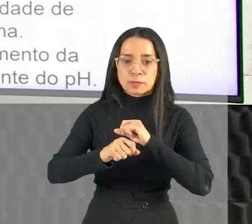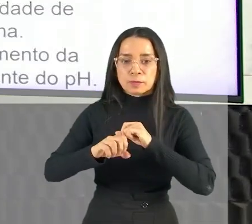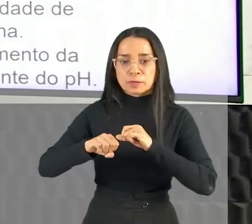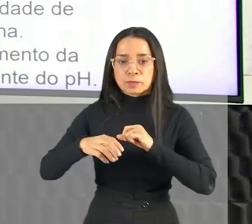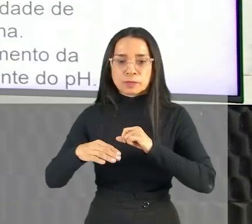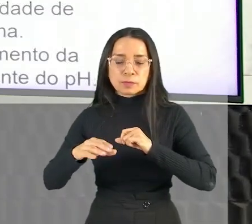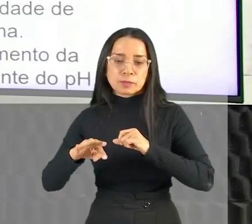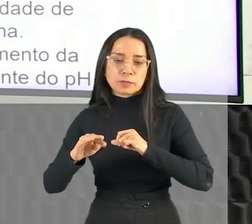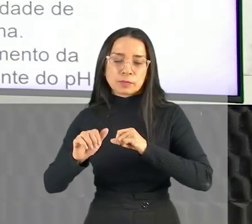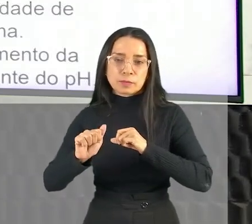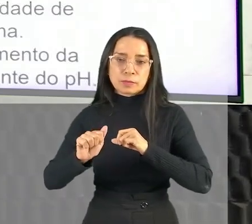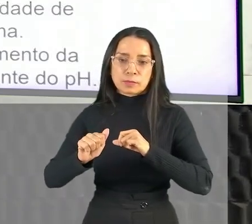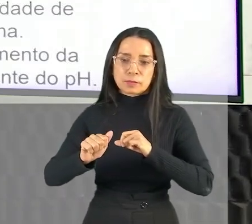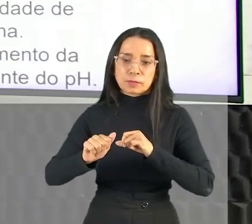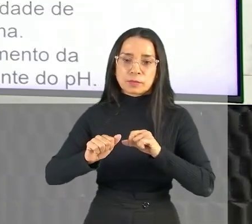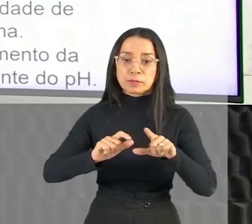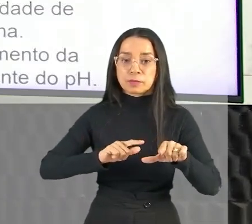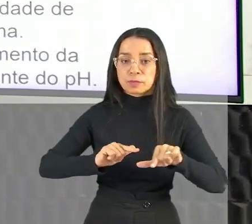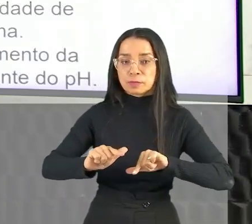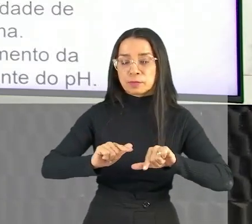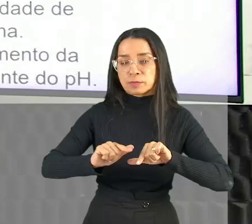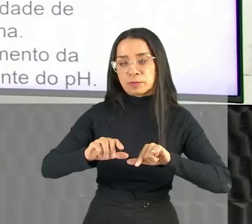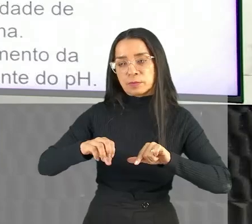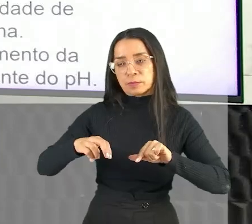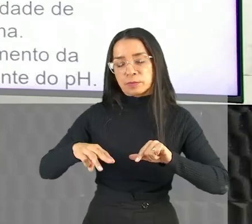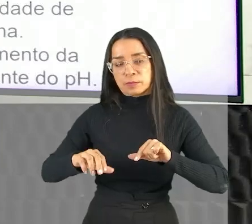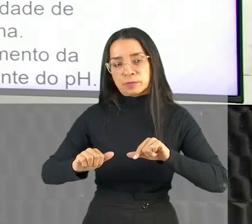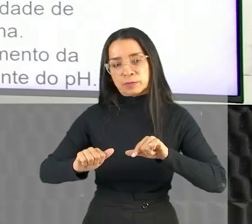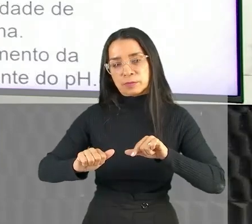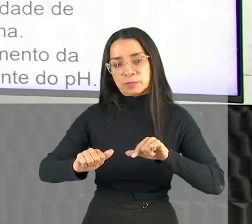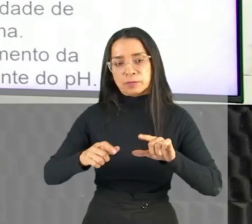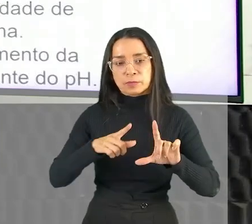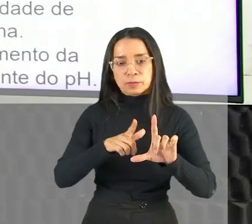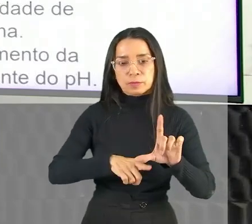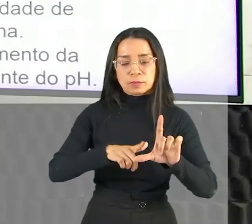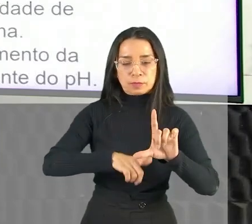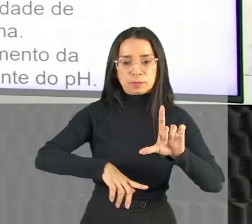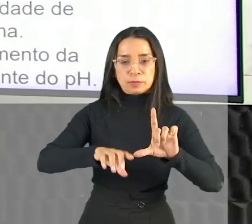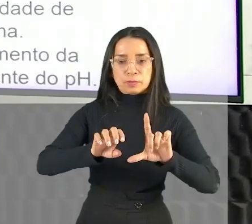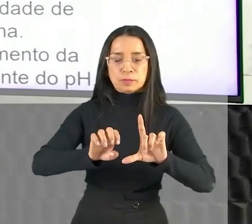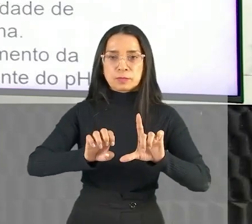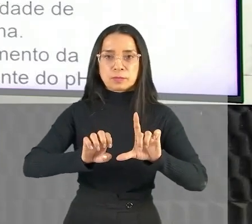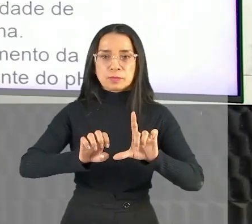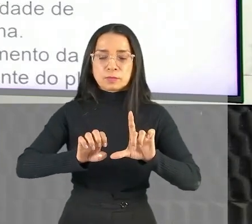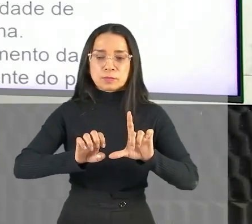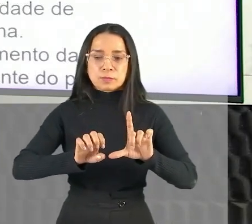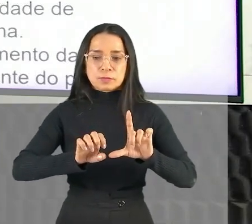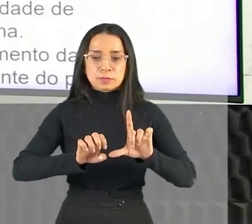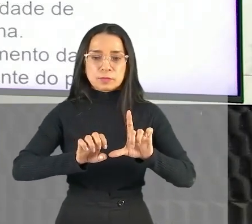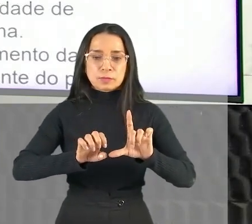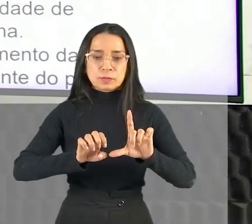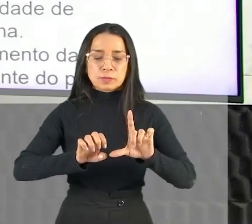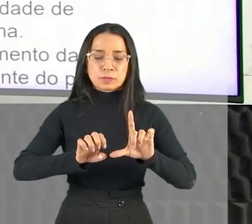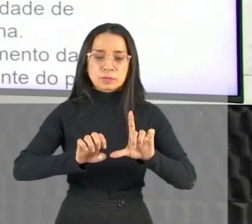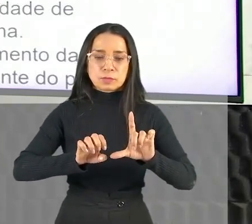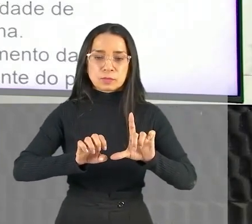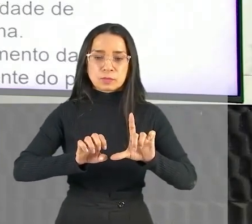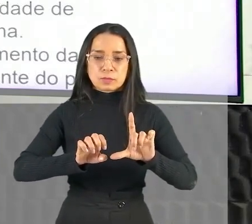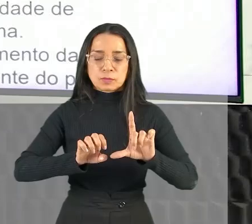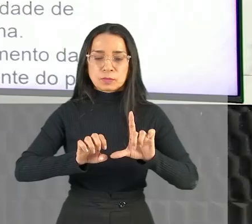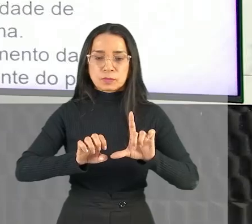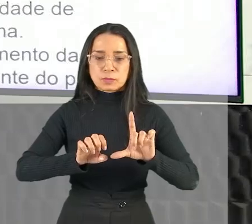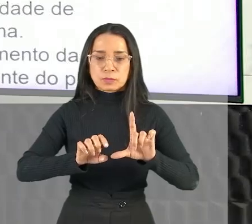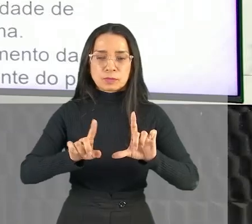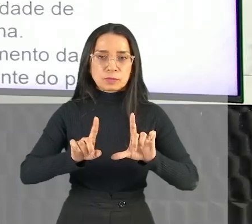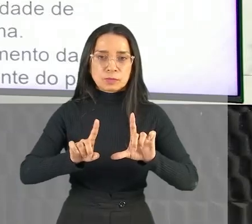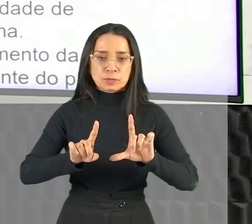seja trabalhado pela enzima, certo? E a letra E, temperatura ótima de funcionamento da enzima é de 30 graus, independente do pH.